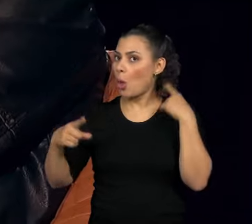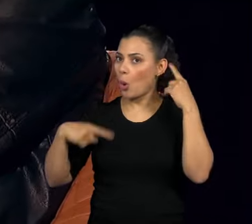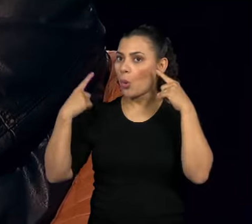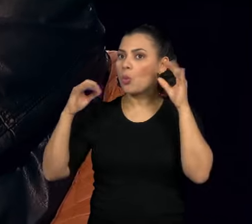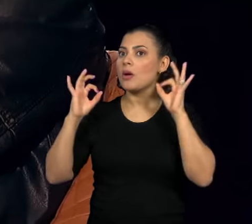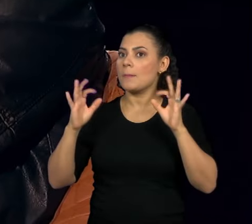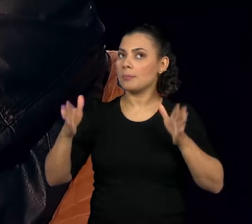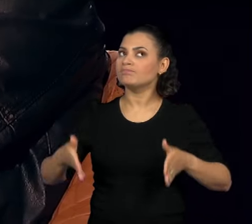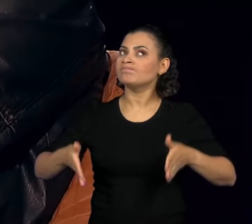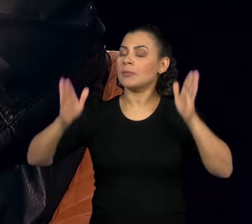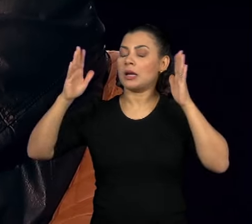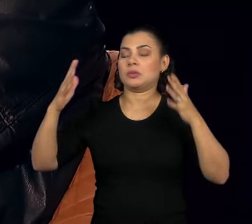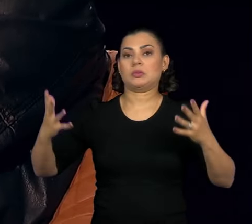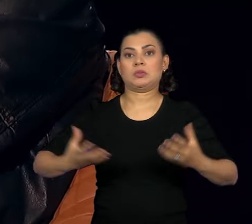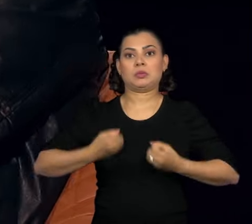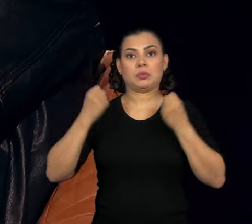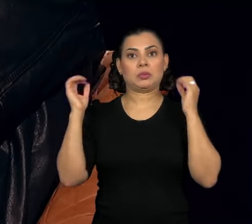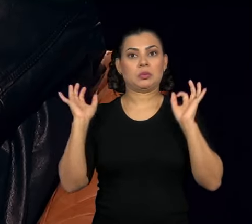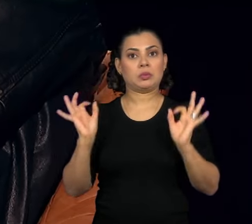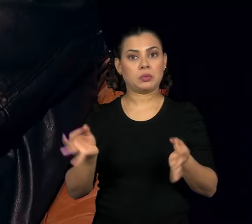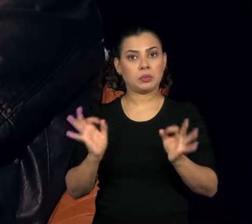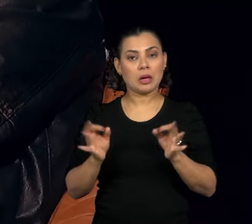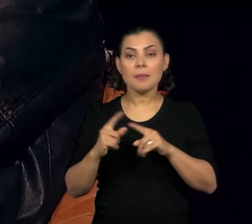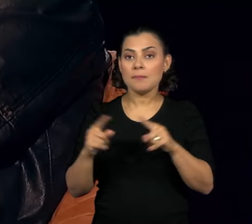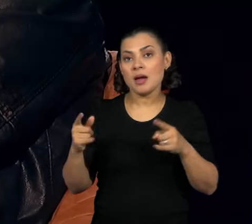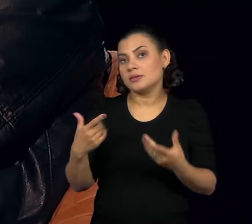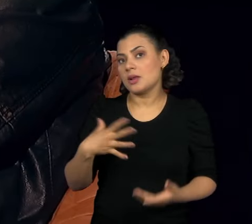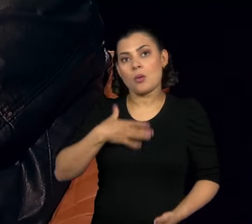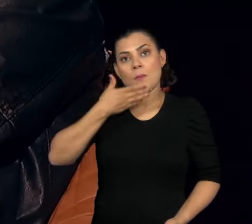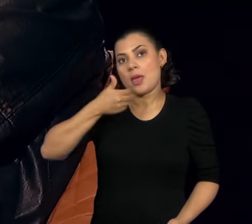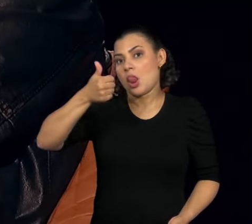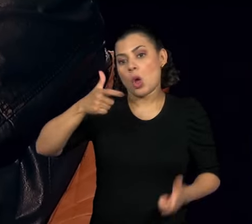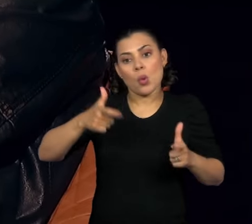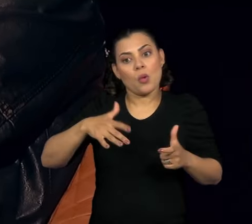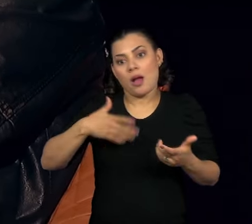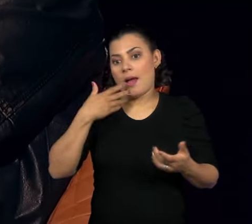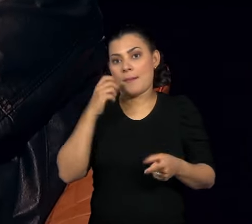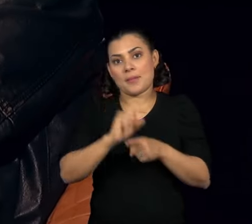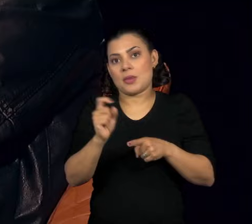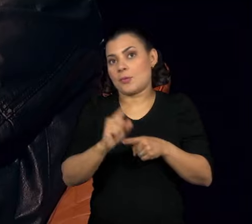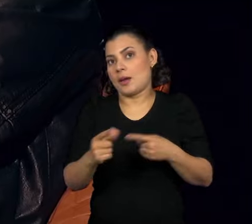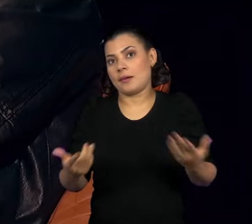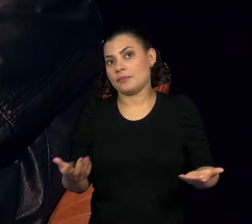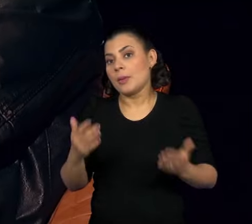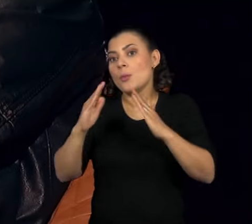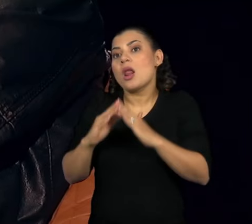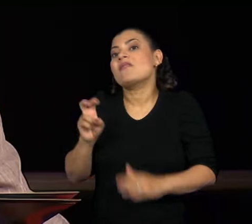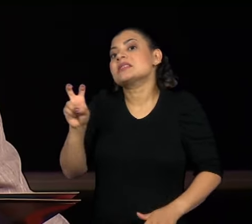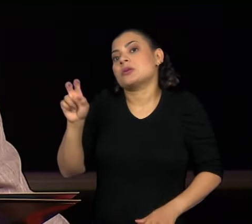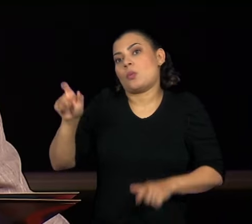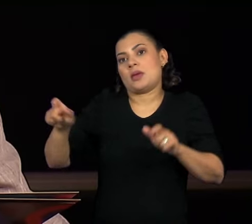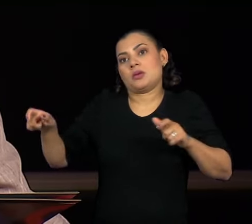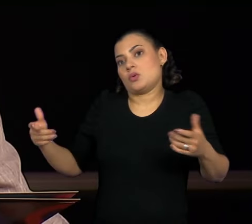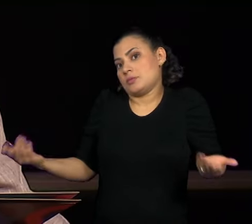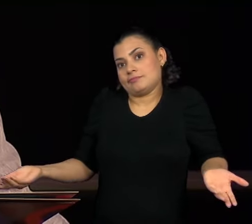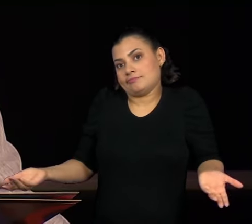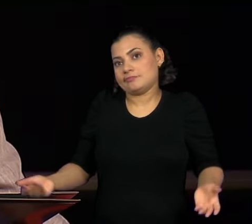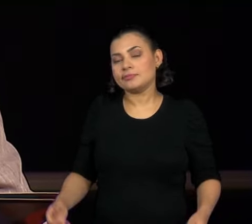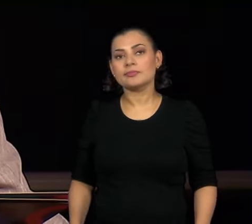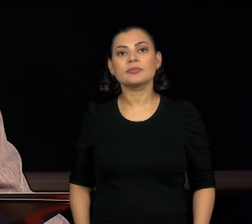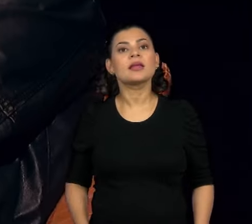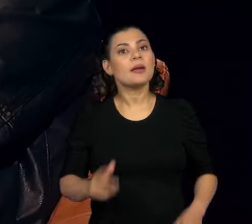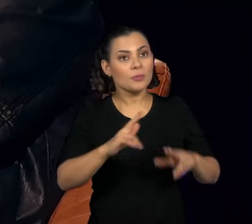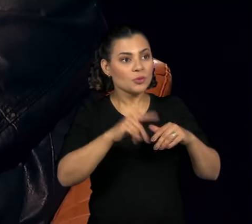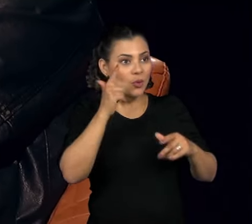era um lugar meio barra, assim. Mas era um lugar que a gente podia alugar, né? Bom, a gente morava em cinco lá, né? Deve ter te inspirado algumas peças,